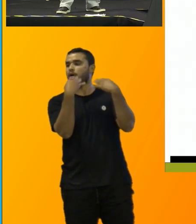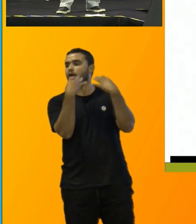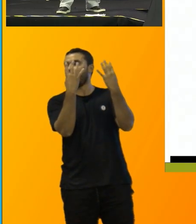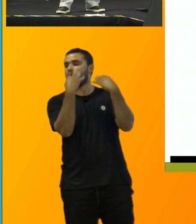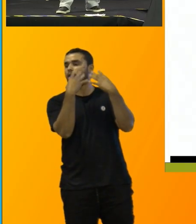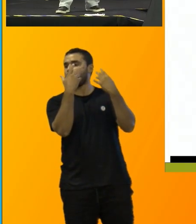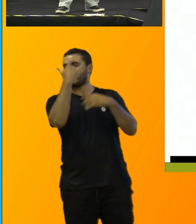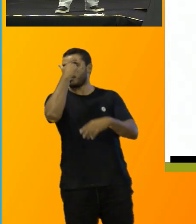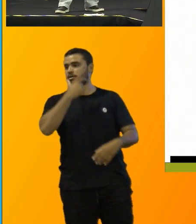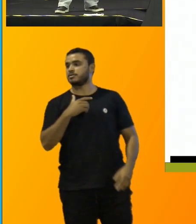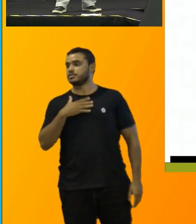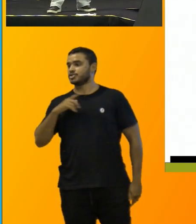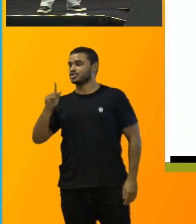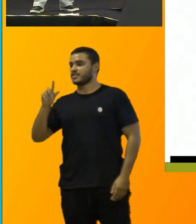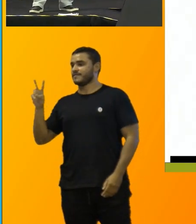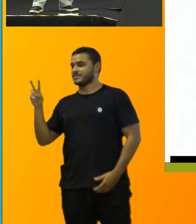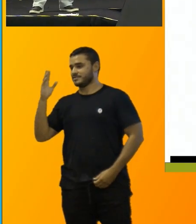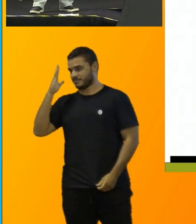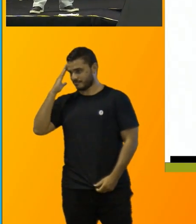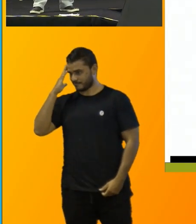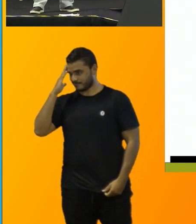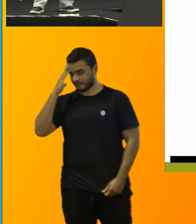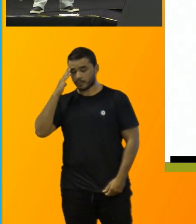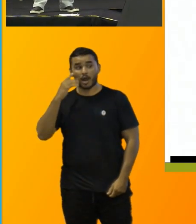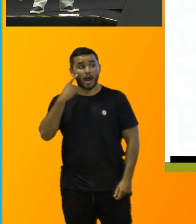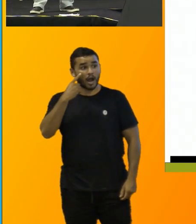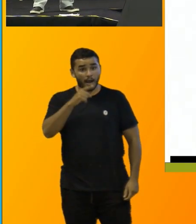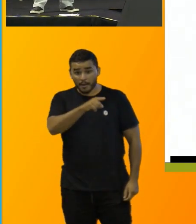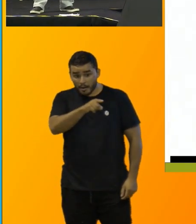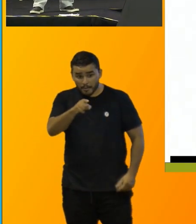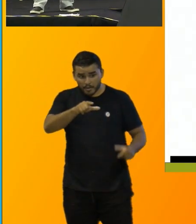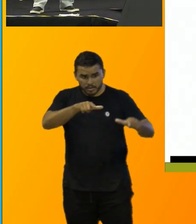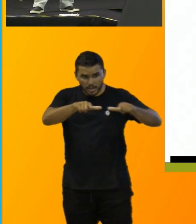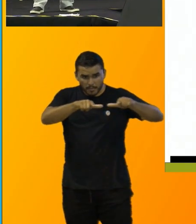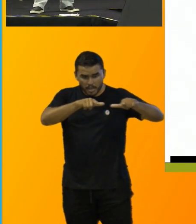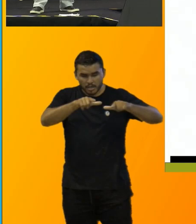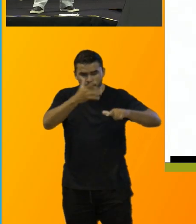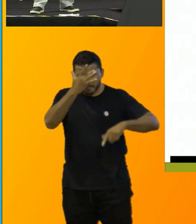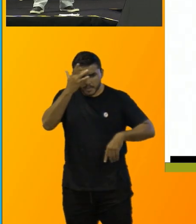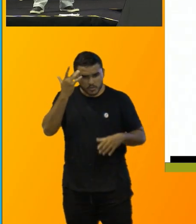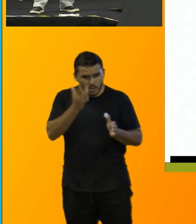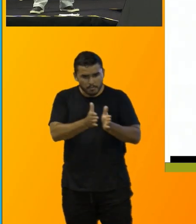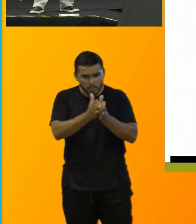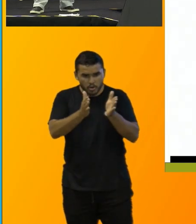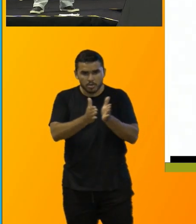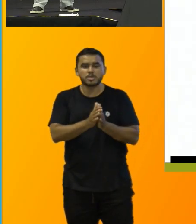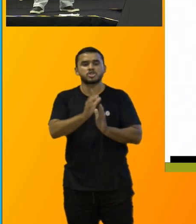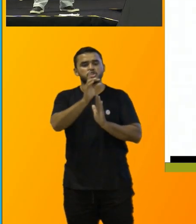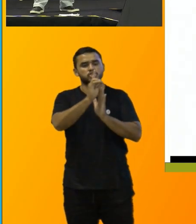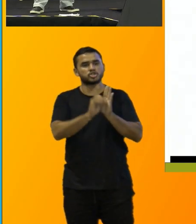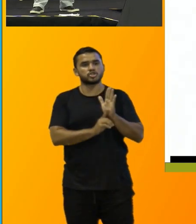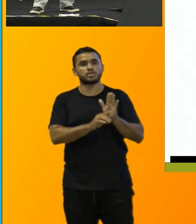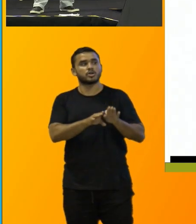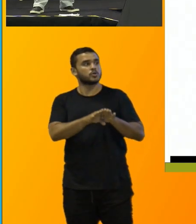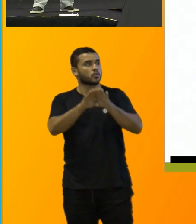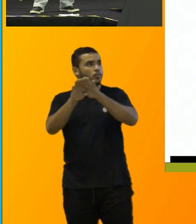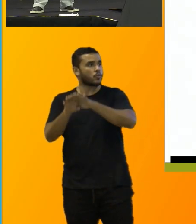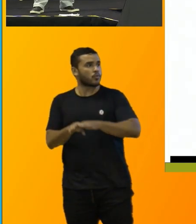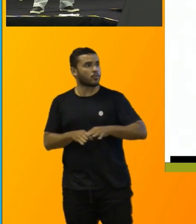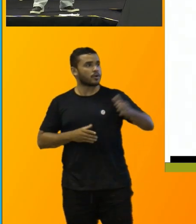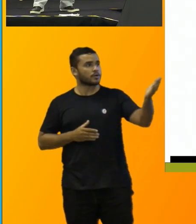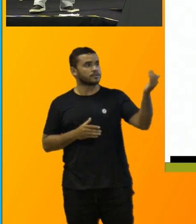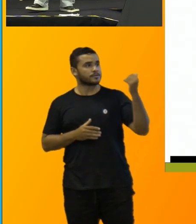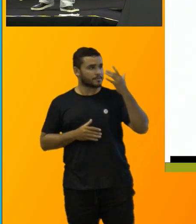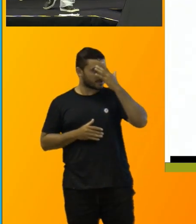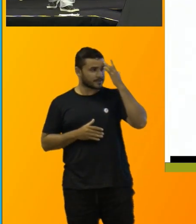Estado Novo. Sabe, há uma condição aqui, meu Deus, chegou meu convidado, venha para